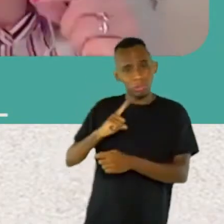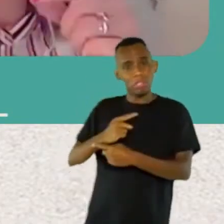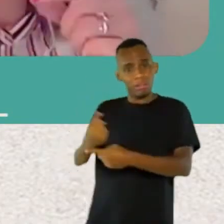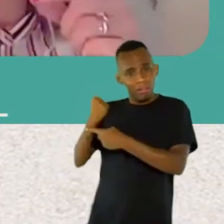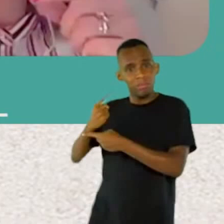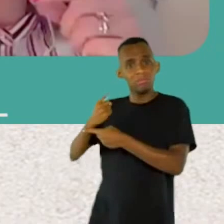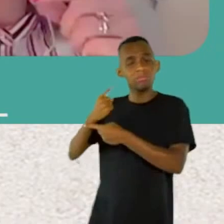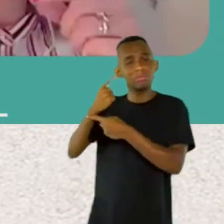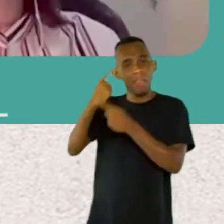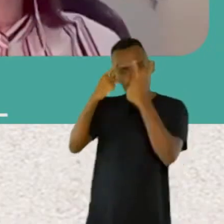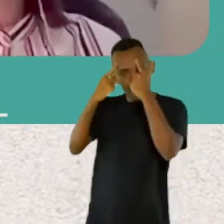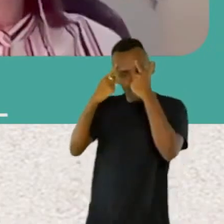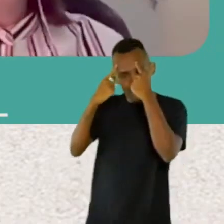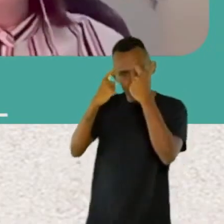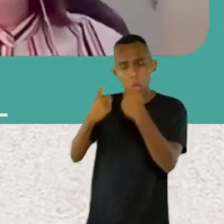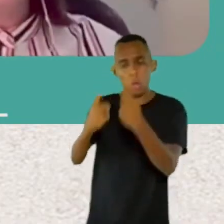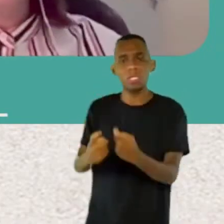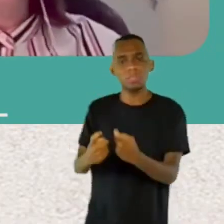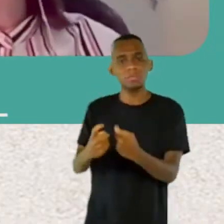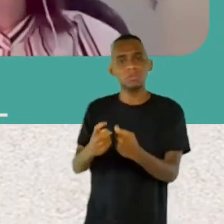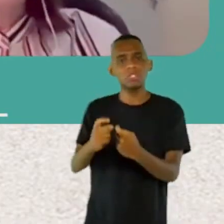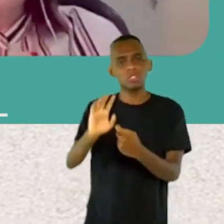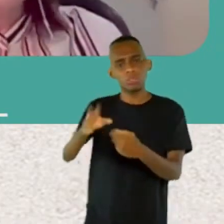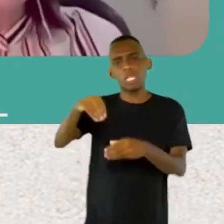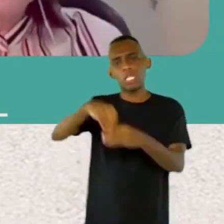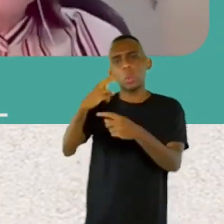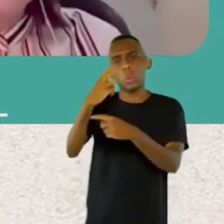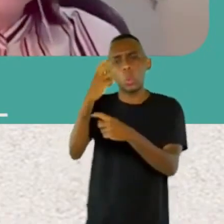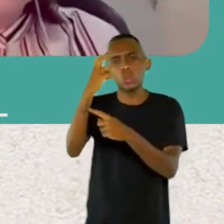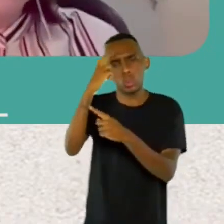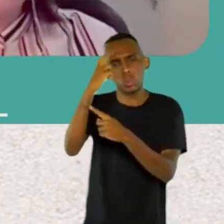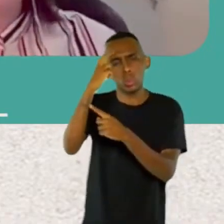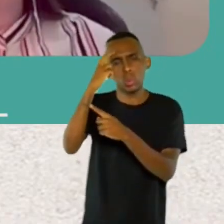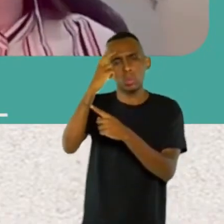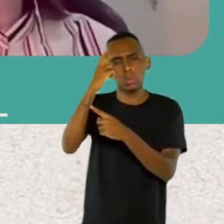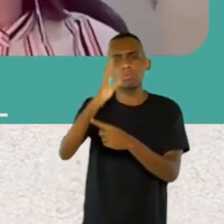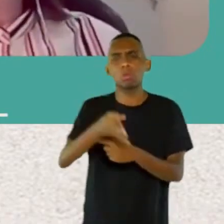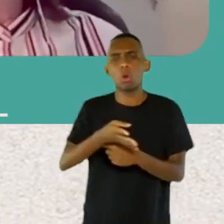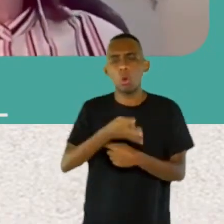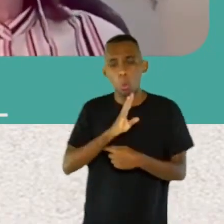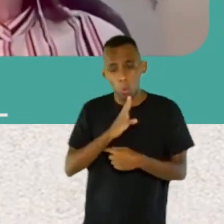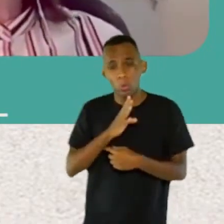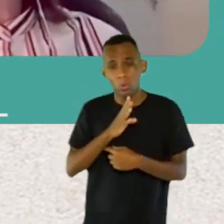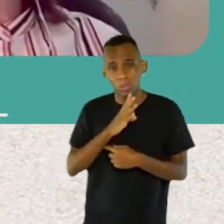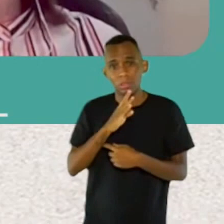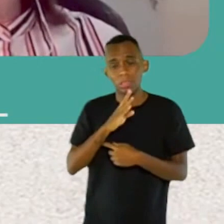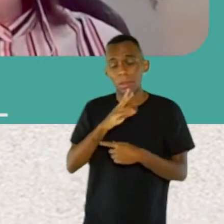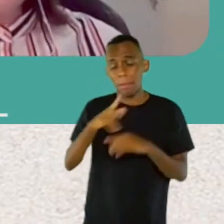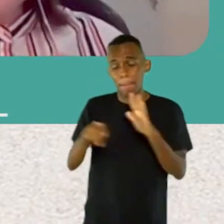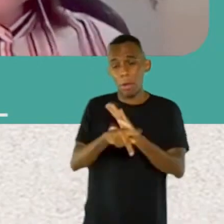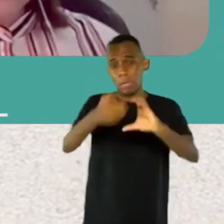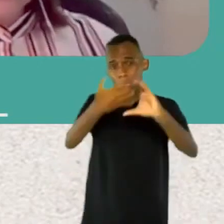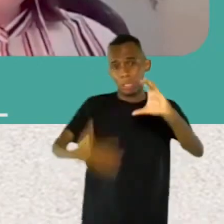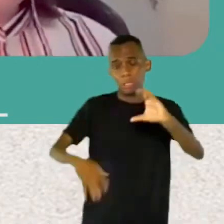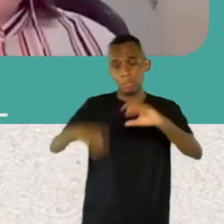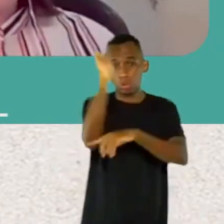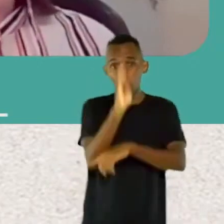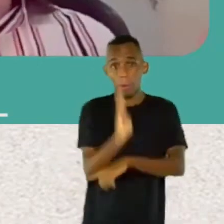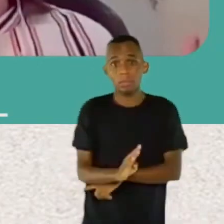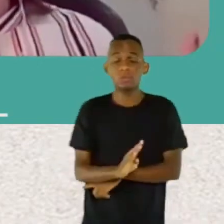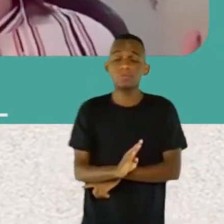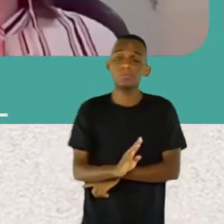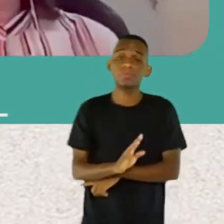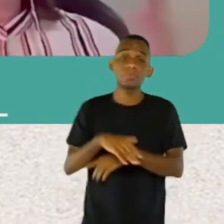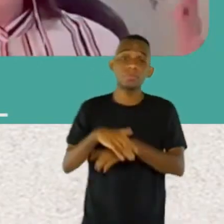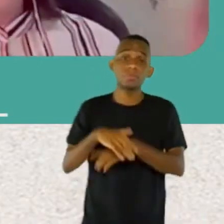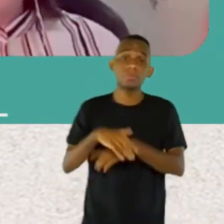esse elemento de violência, ele já é muito vívido assim no ethos brasileiro. Então, e eu acho que toda a